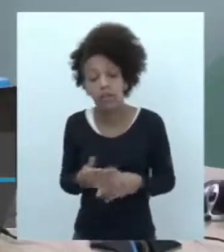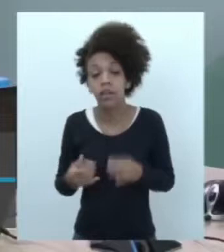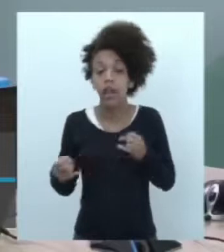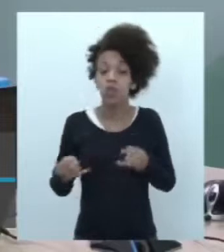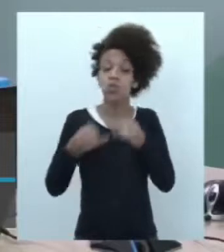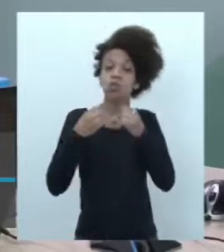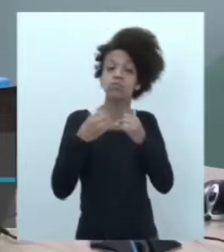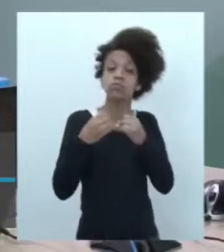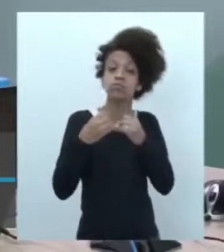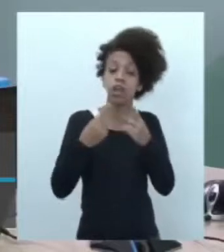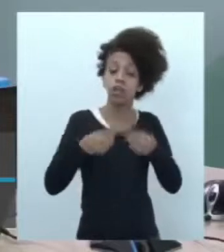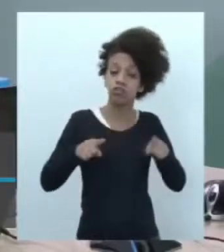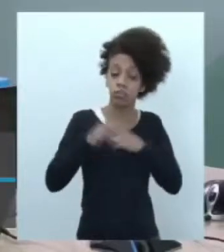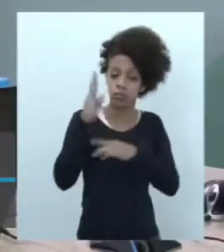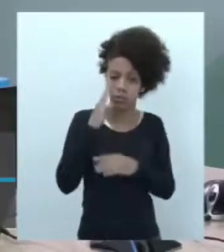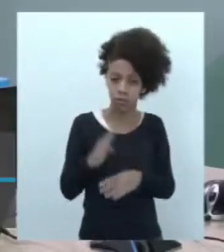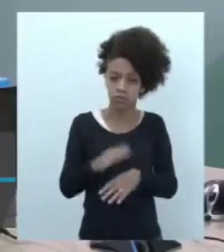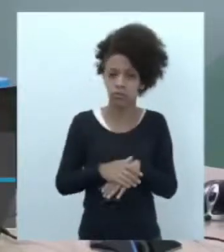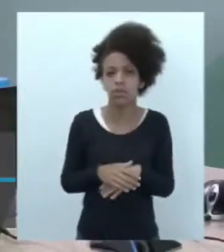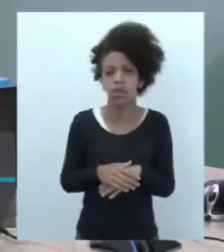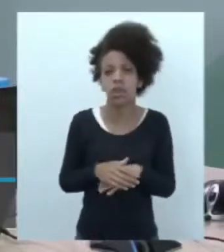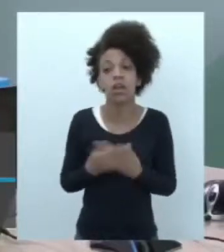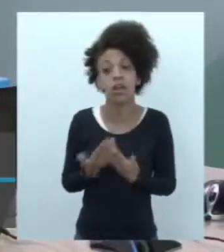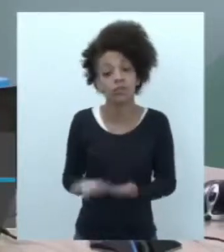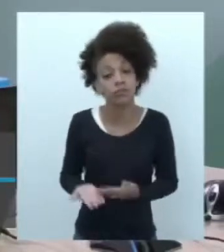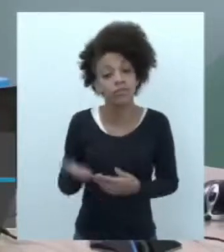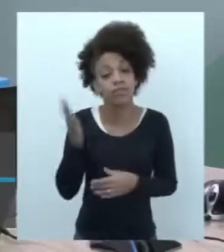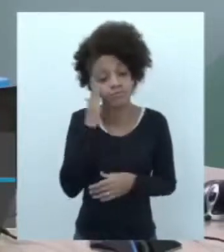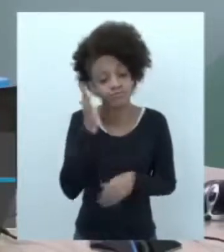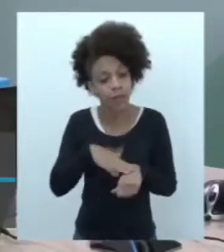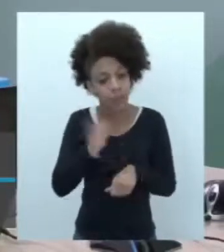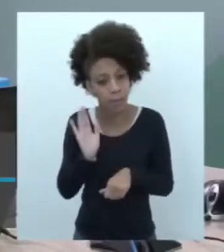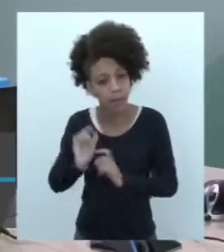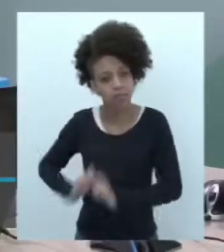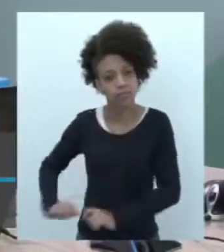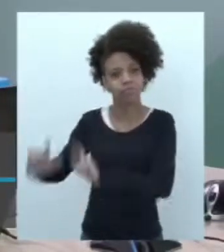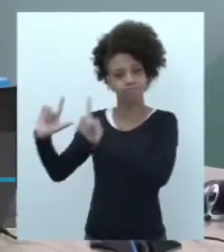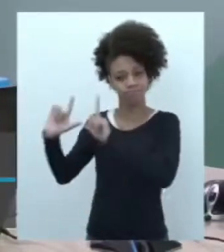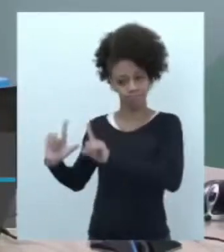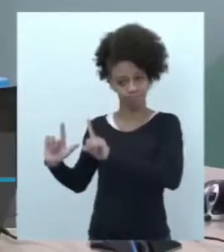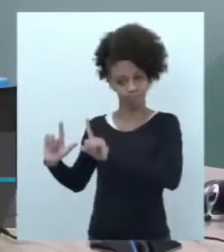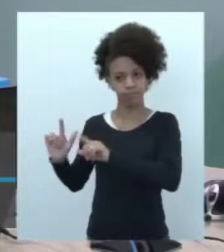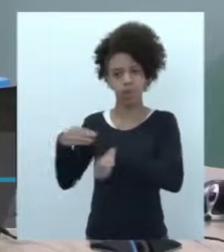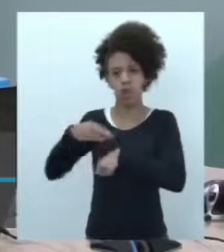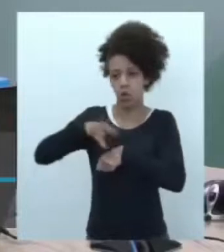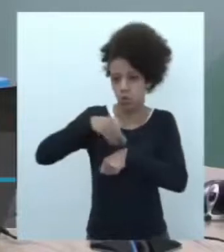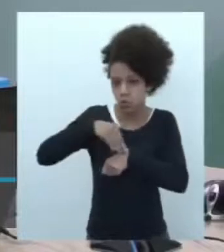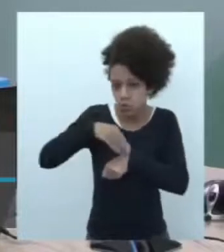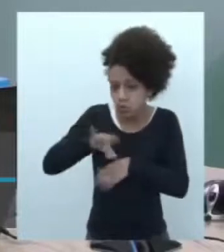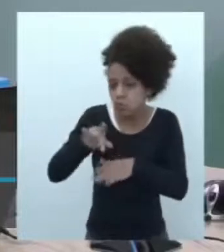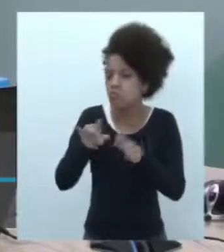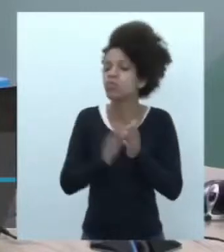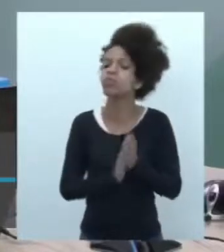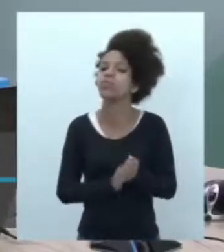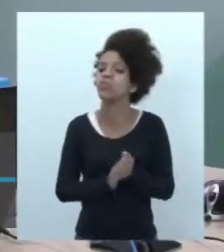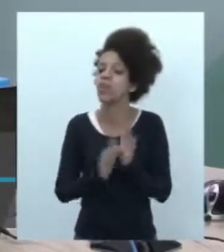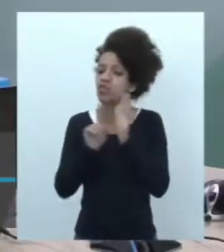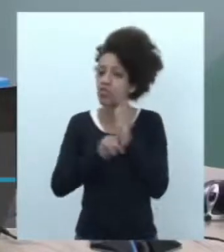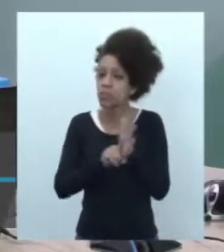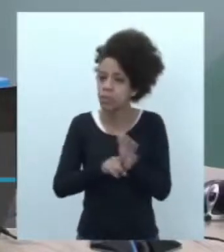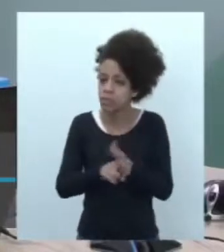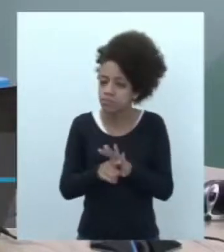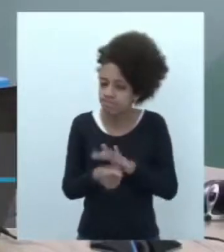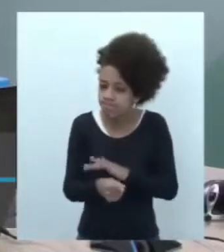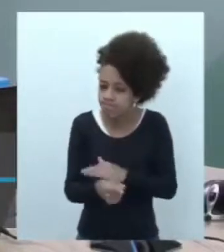música brasileira. Como um Saiba Mais, né, tá na tela para vocês, a gente tem uma sugestão de fonte de pesquisa para aprofundamento